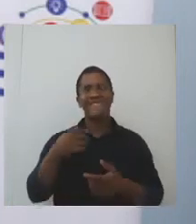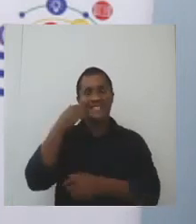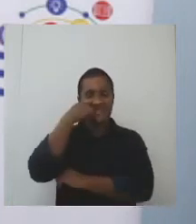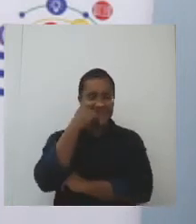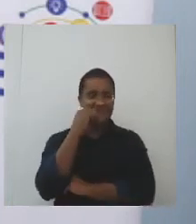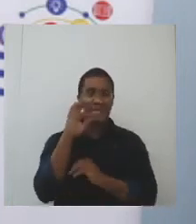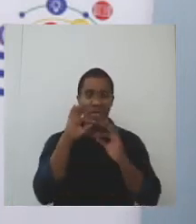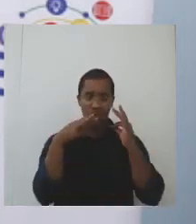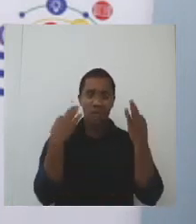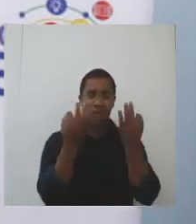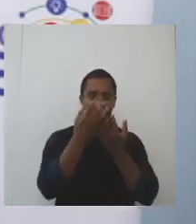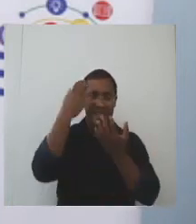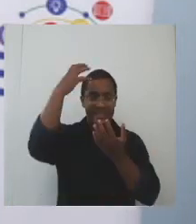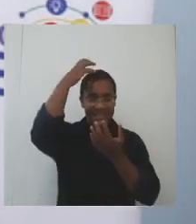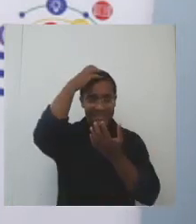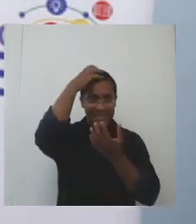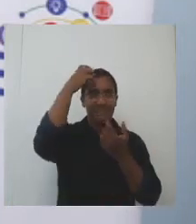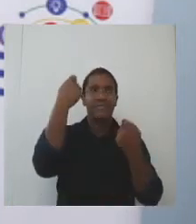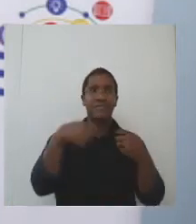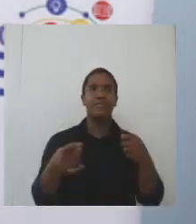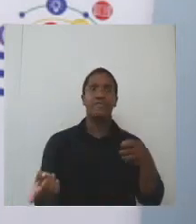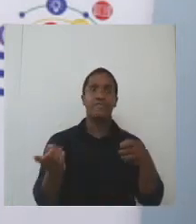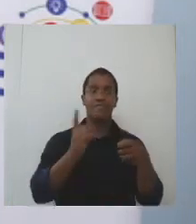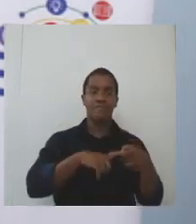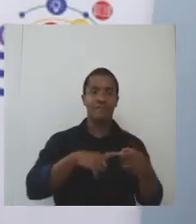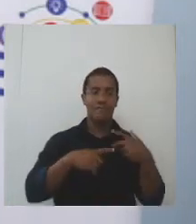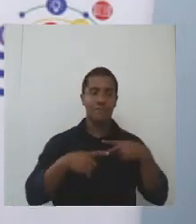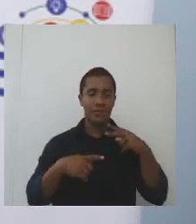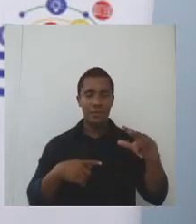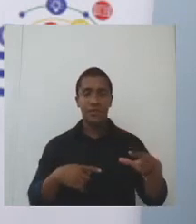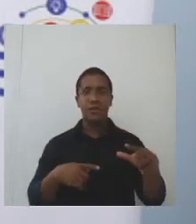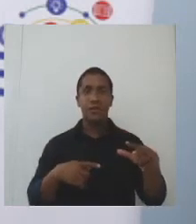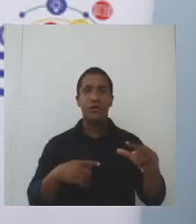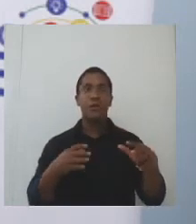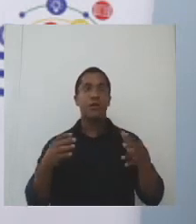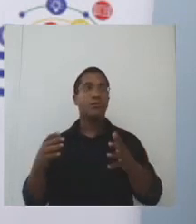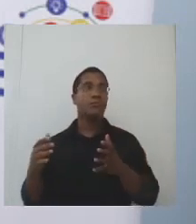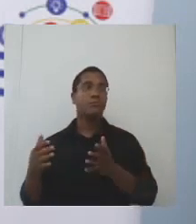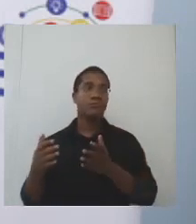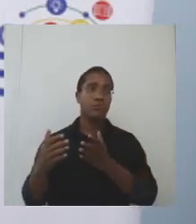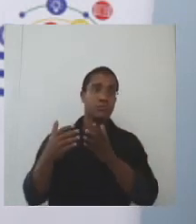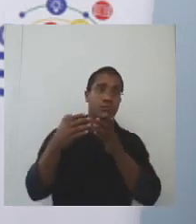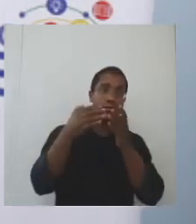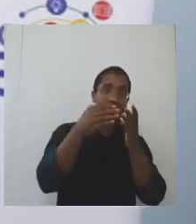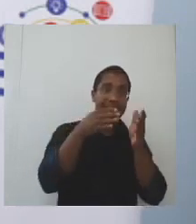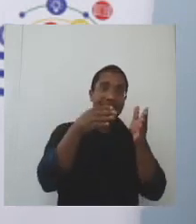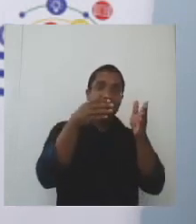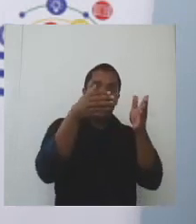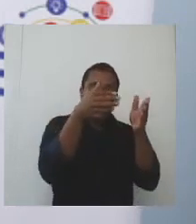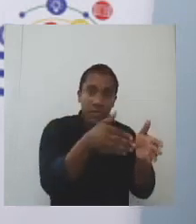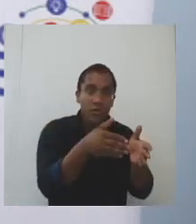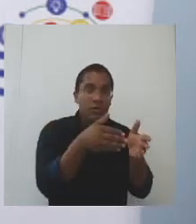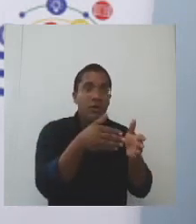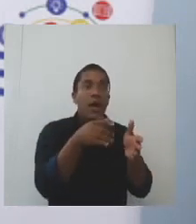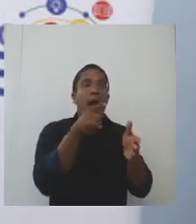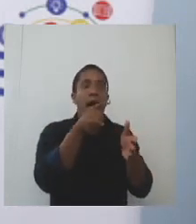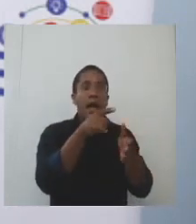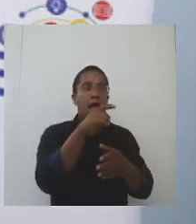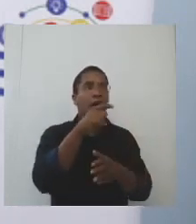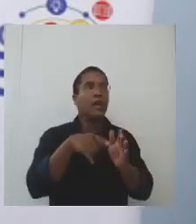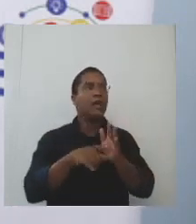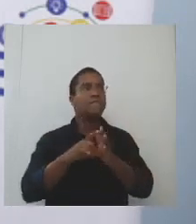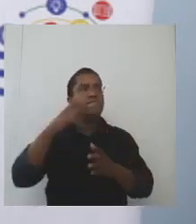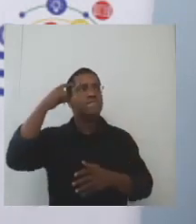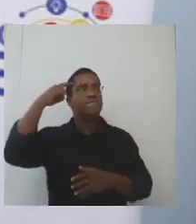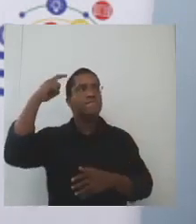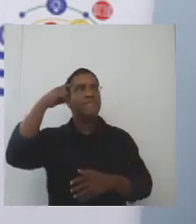real volte para Portugal de verdade, e assim, ao chegar em Portugal, realmente era aquilo que ele esperava. Foi